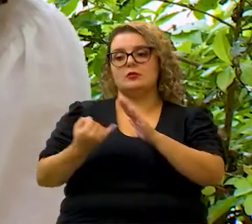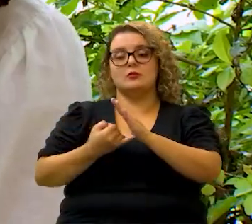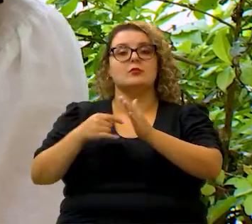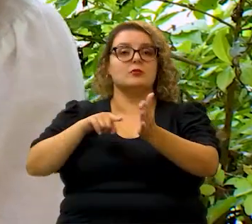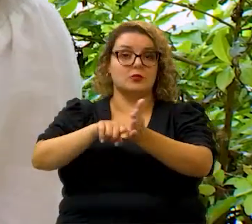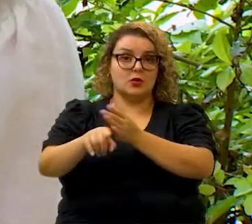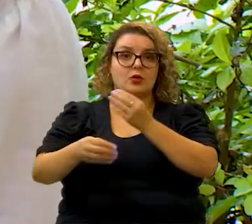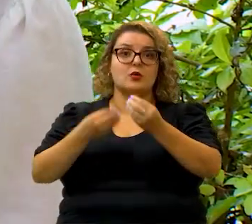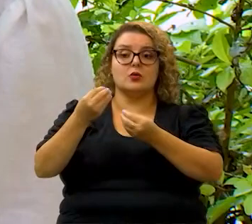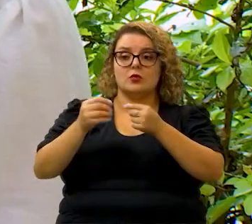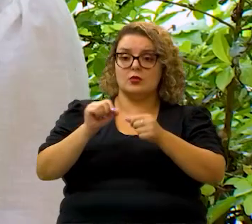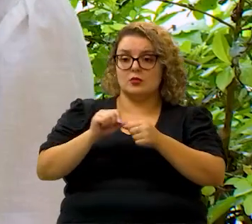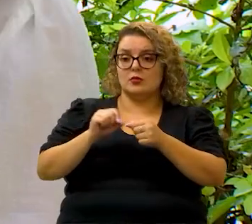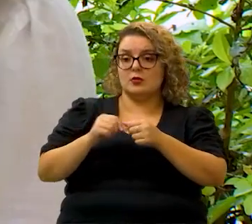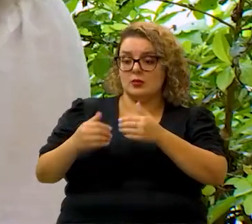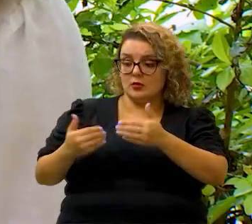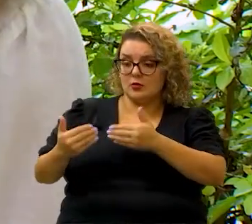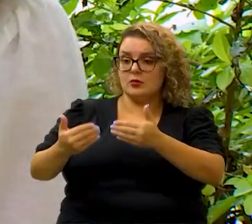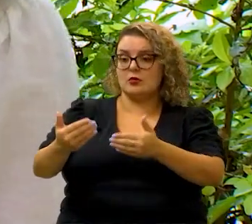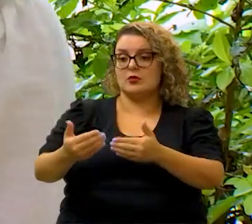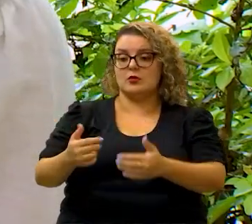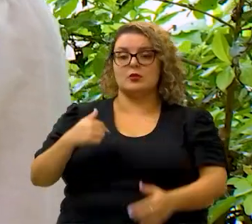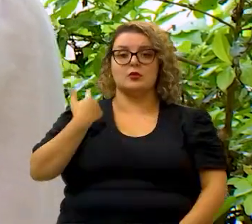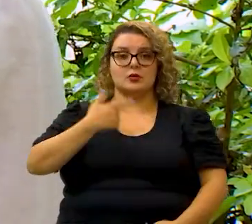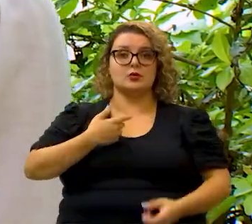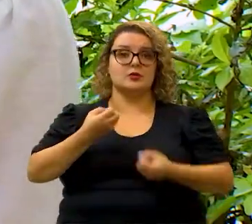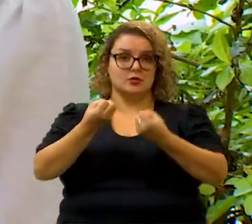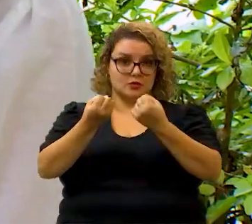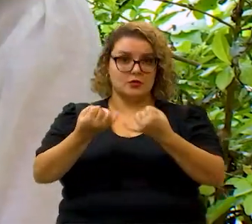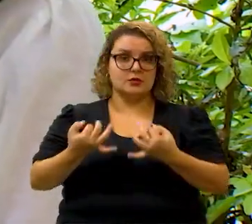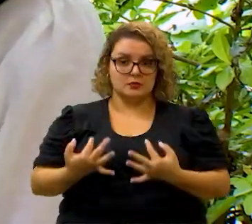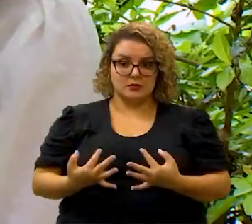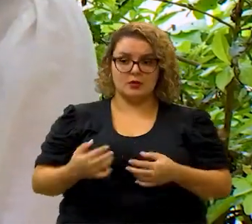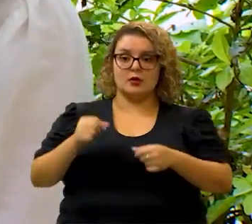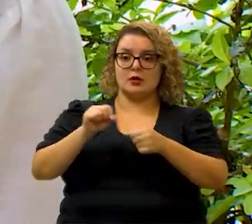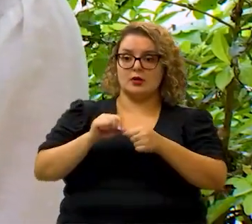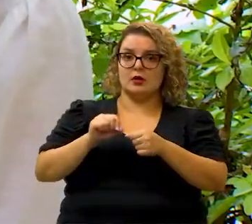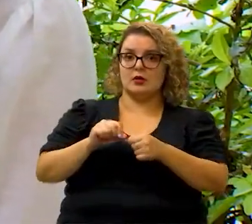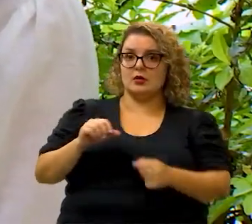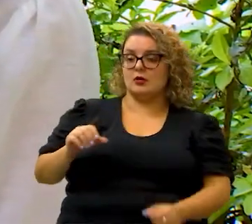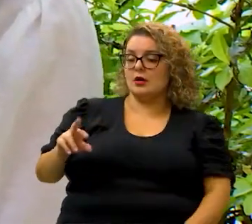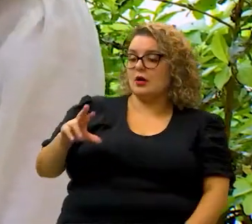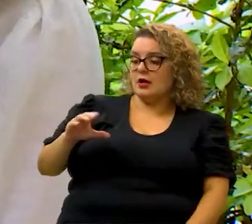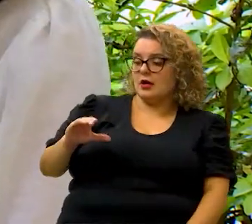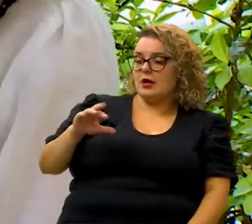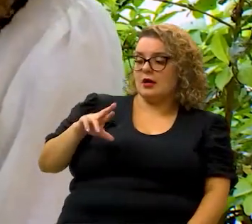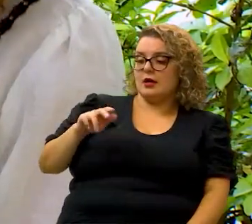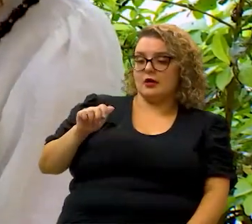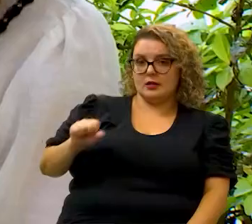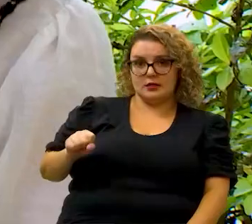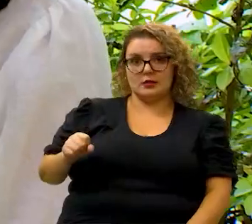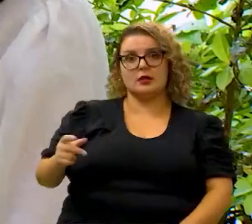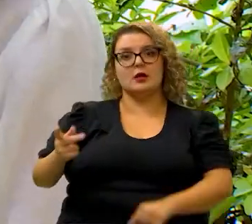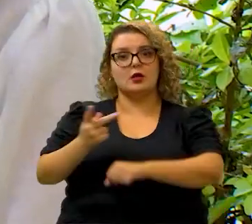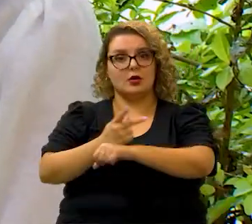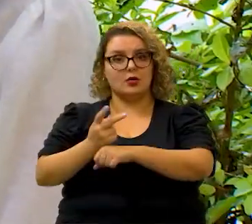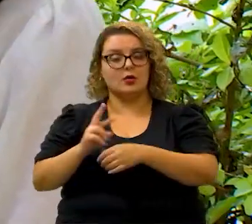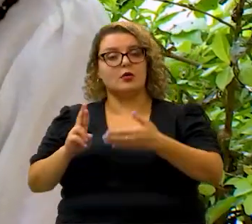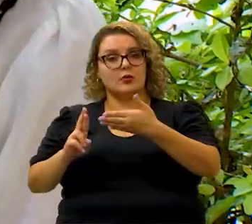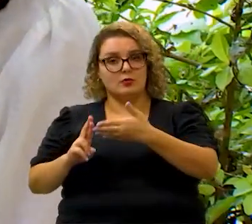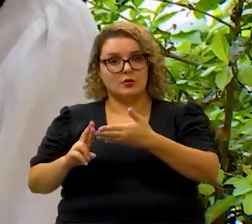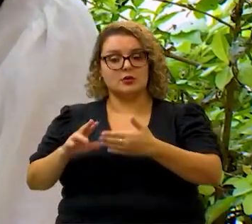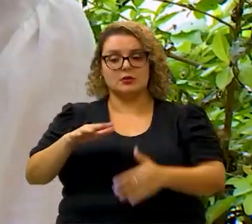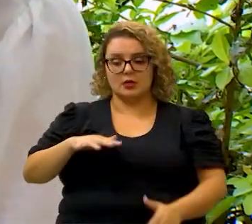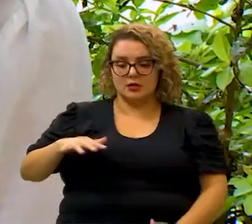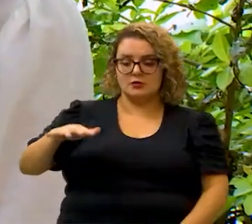para a instituição perguntando sobre como é que faz, como é o processo, e a gente informa, né, que é feito via CRAS. Então eles procuram o